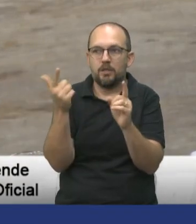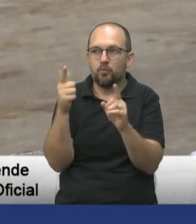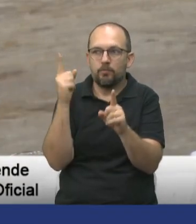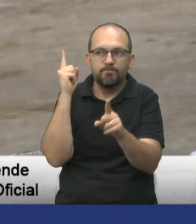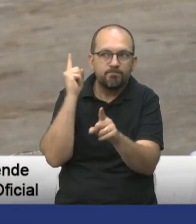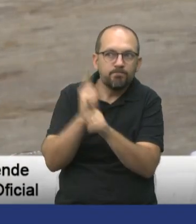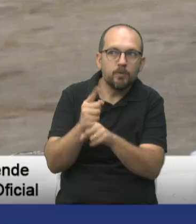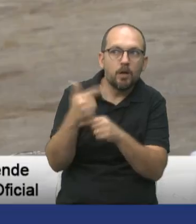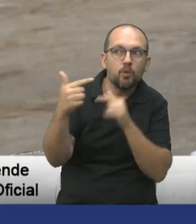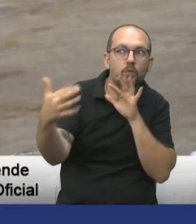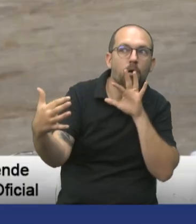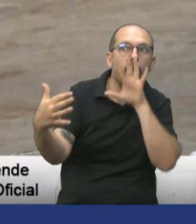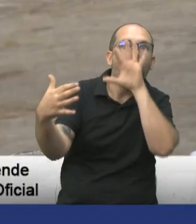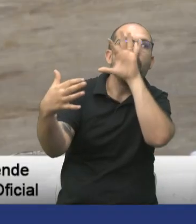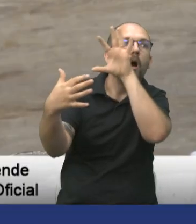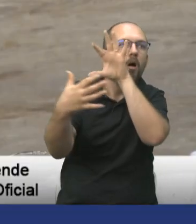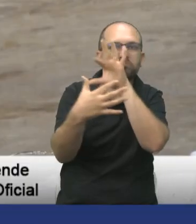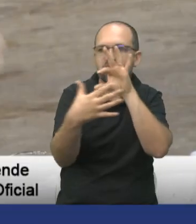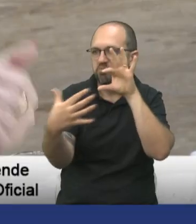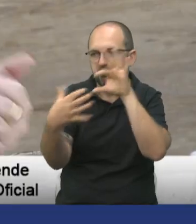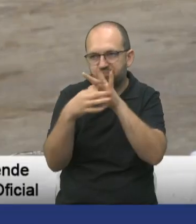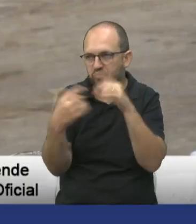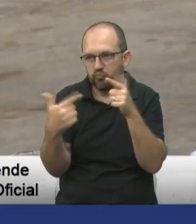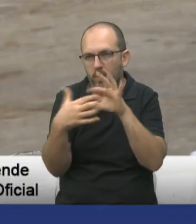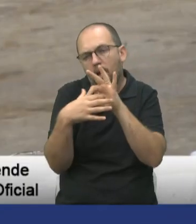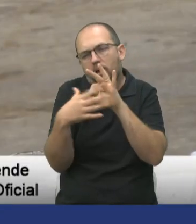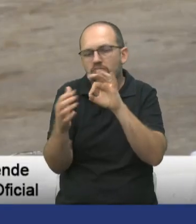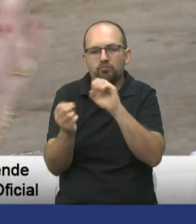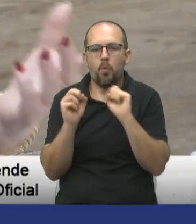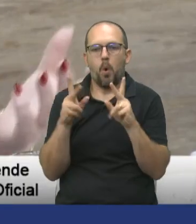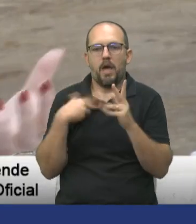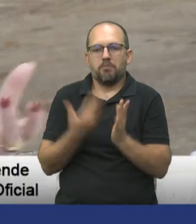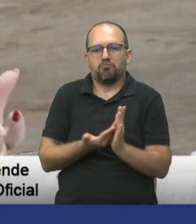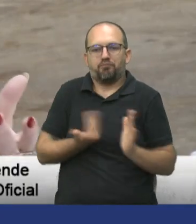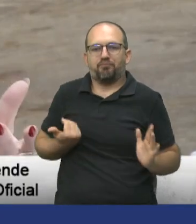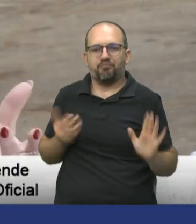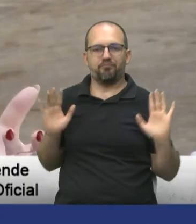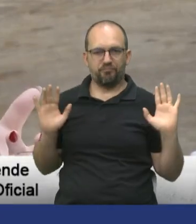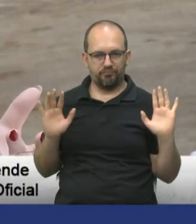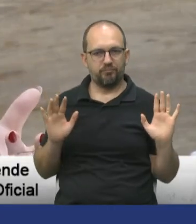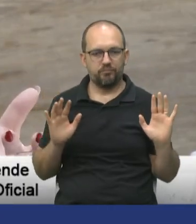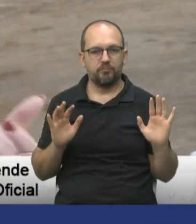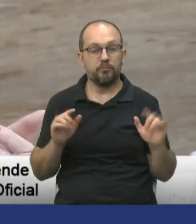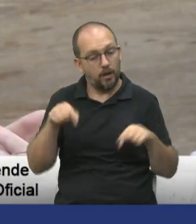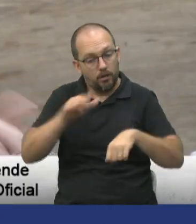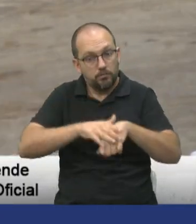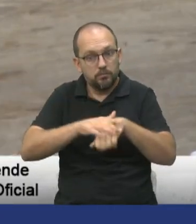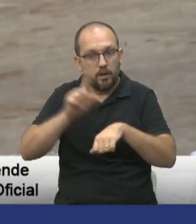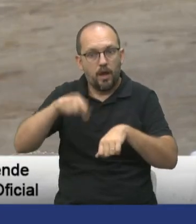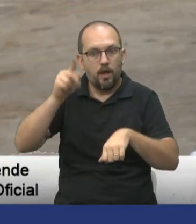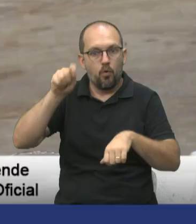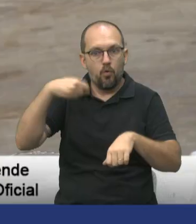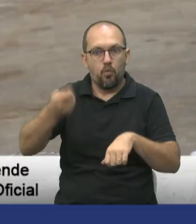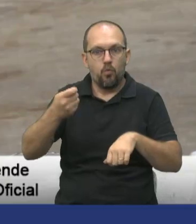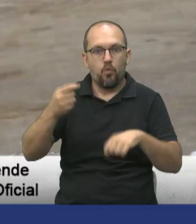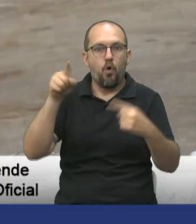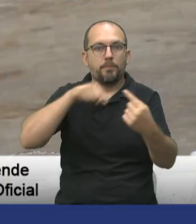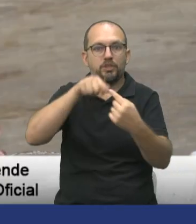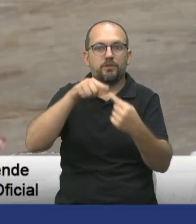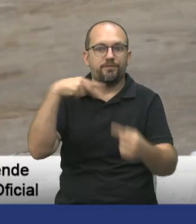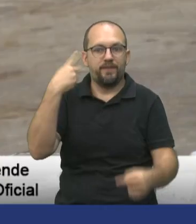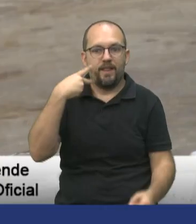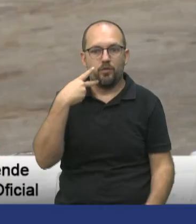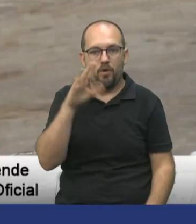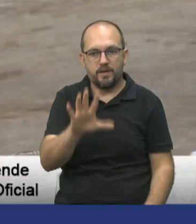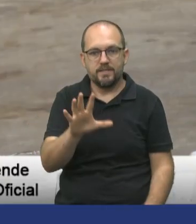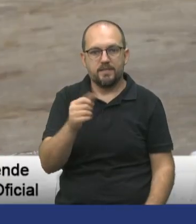eco daquilo que a gente pensa, a gente retira. Me parece que esta é a função do parlamento, ainda que eu discorde, mas eu não posso